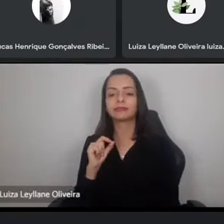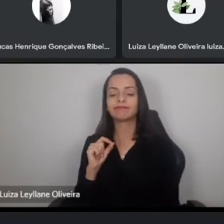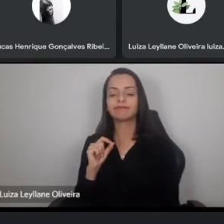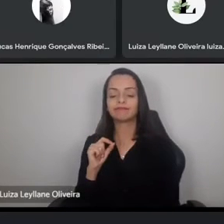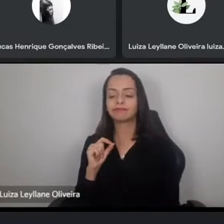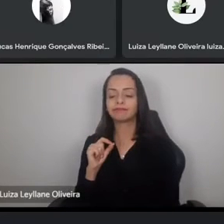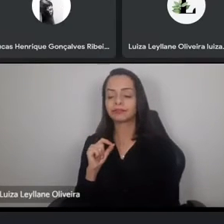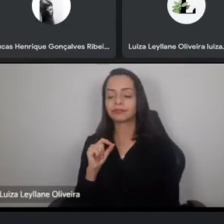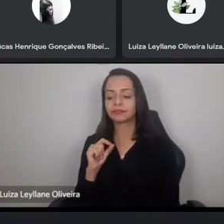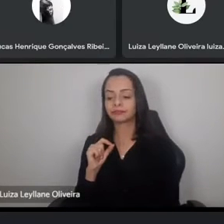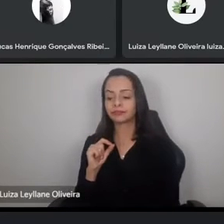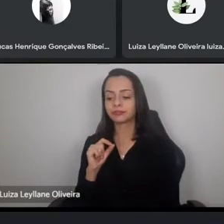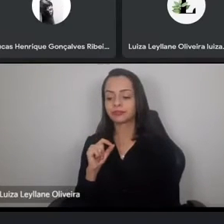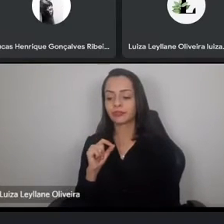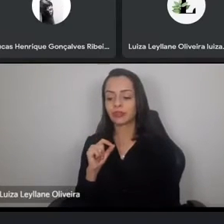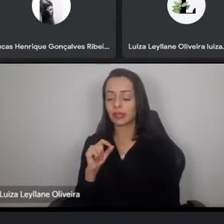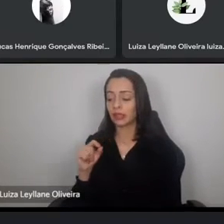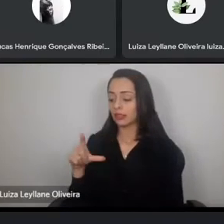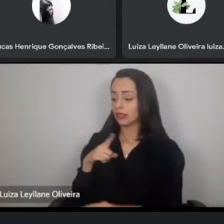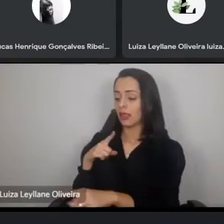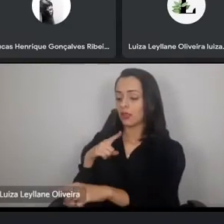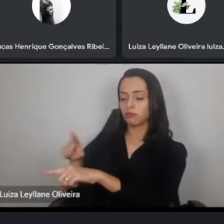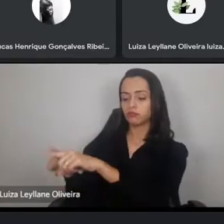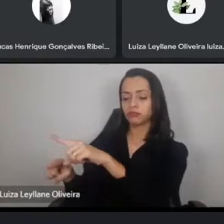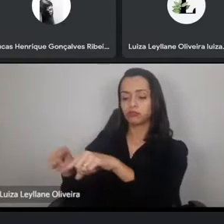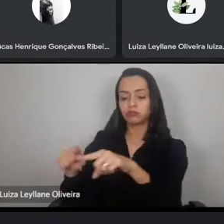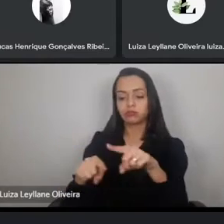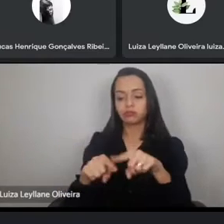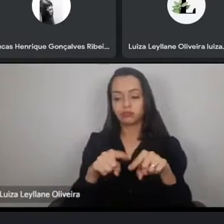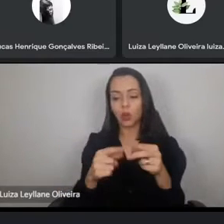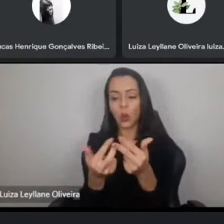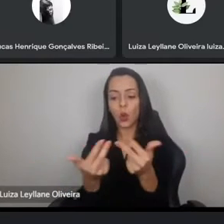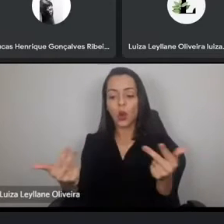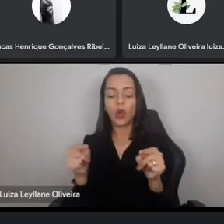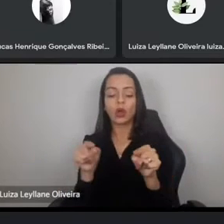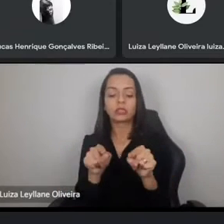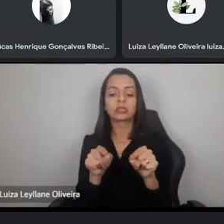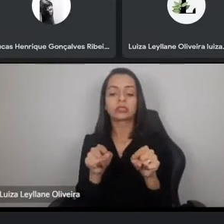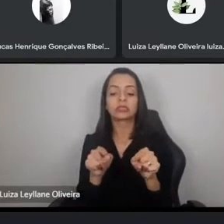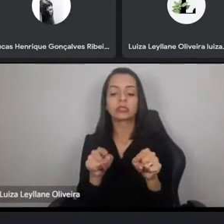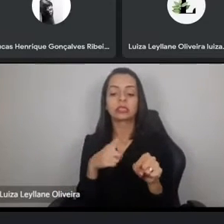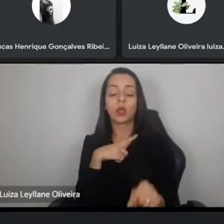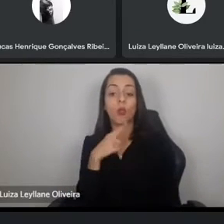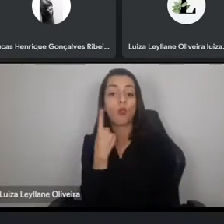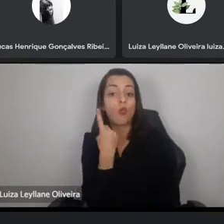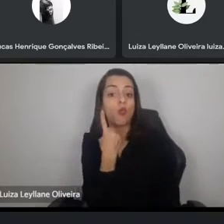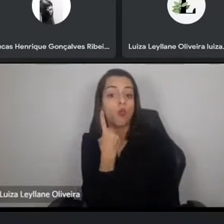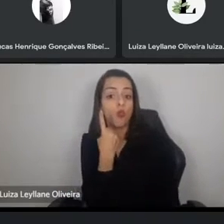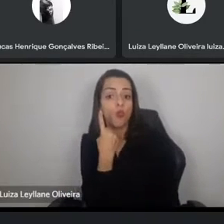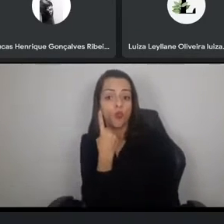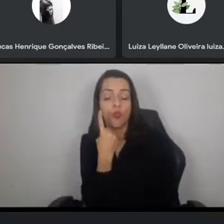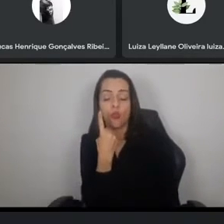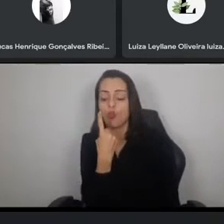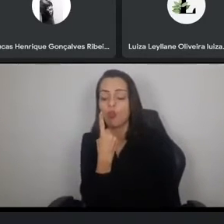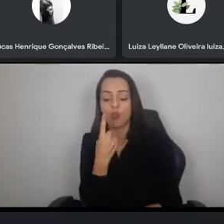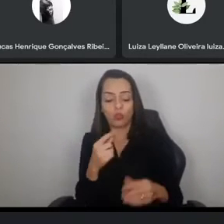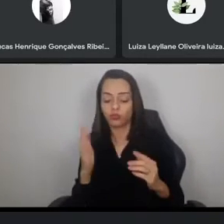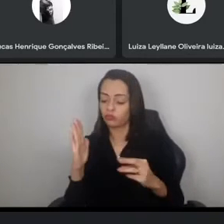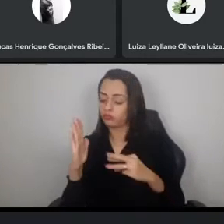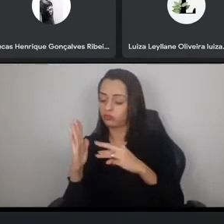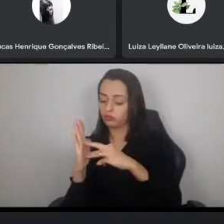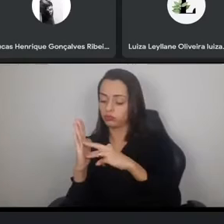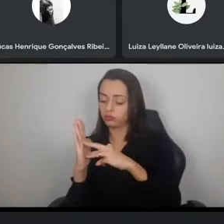vários equipamentos num único circuito. É o caso que eu pego um T ou um